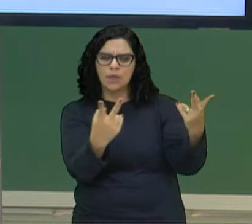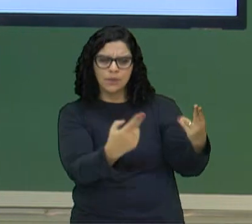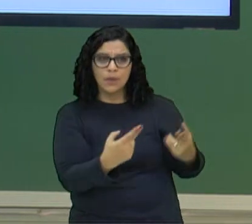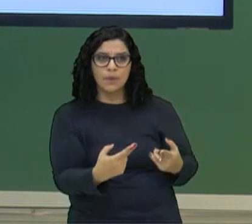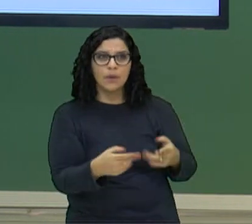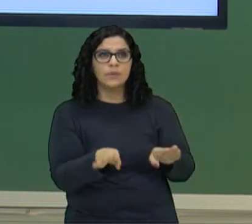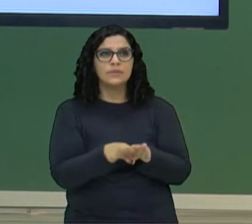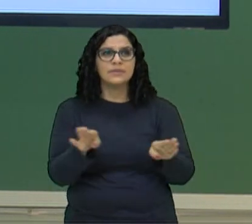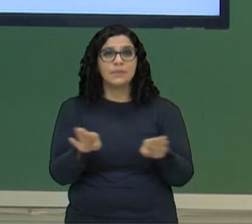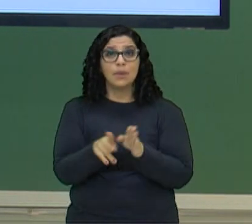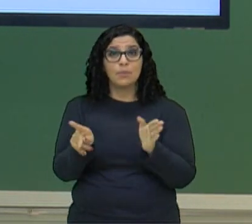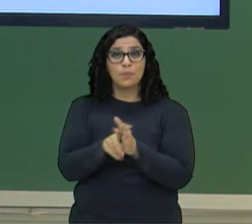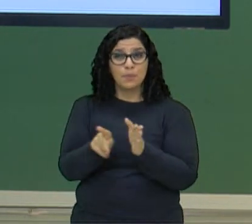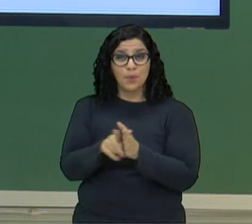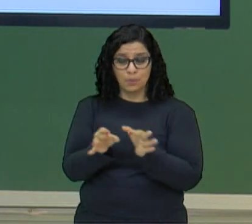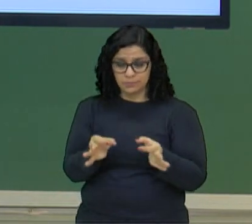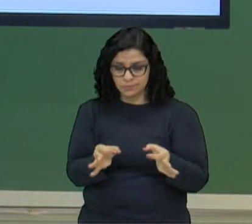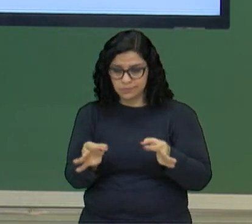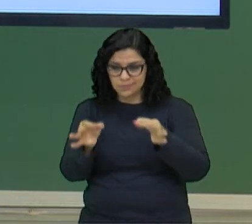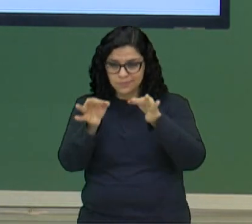Essa fase vegetativa,